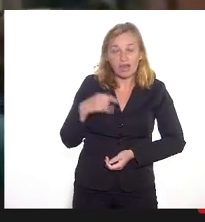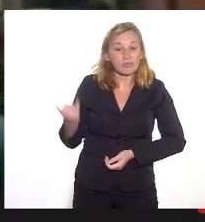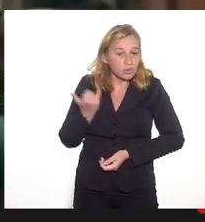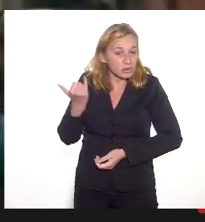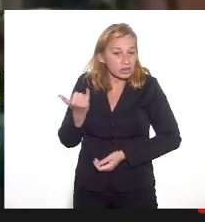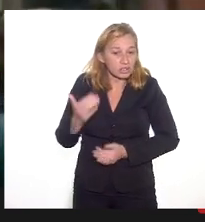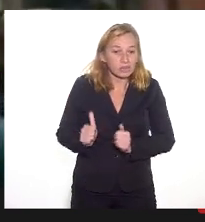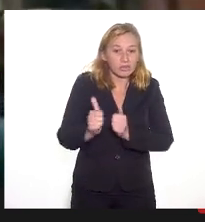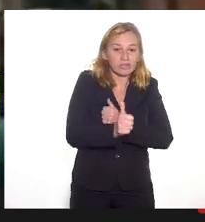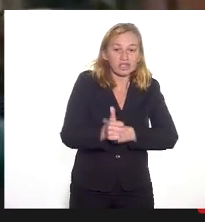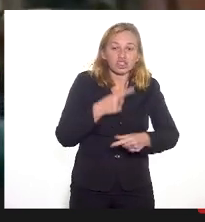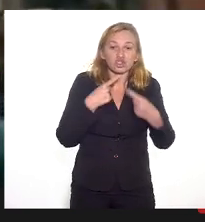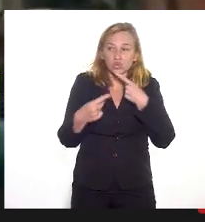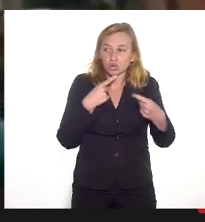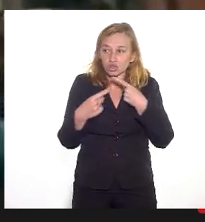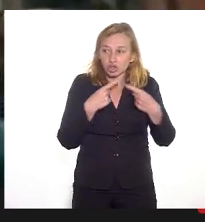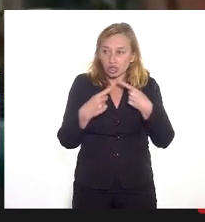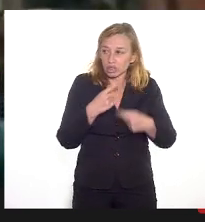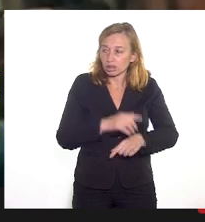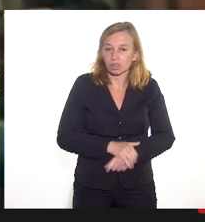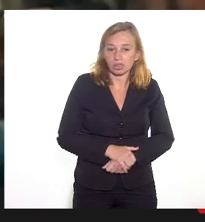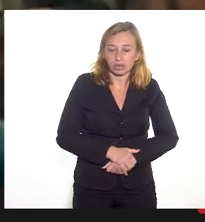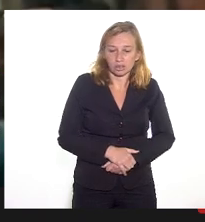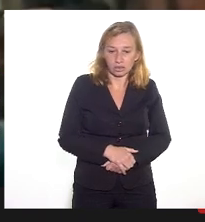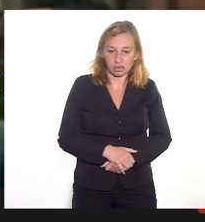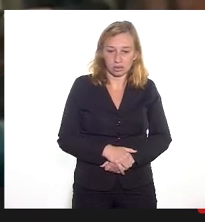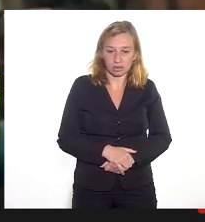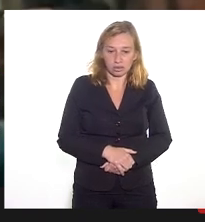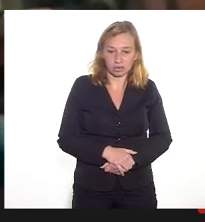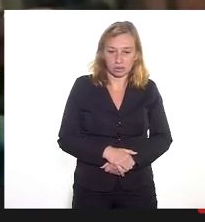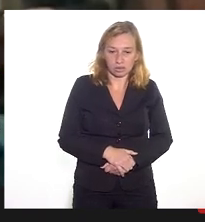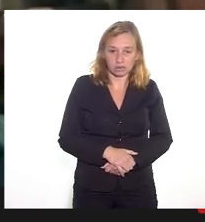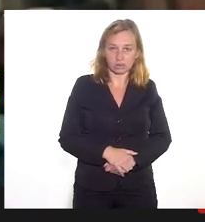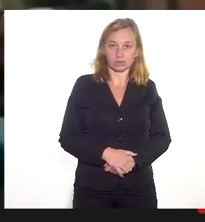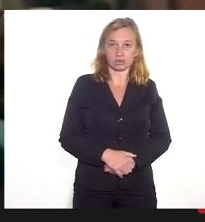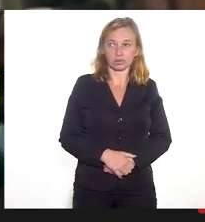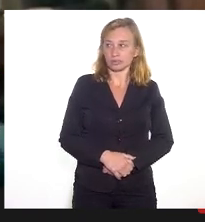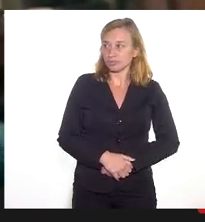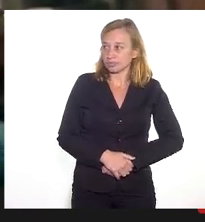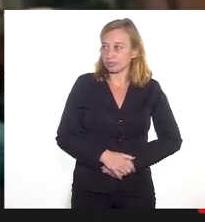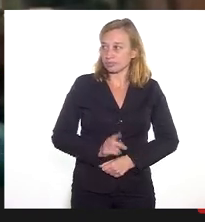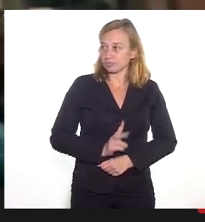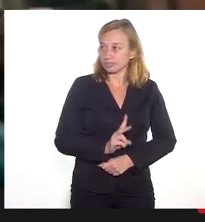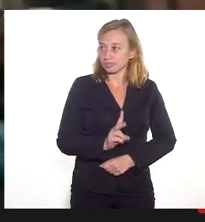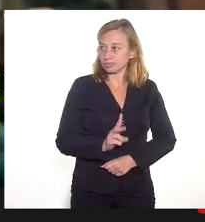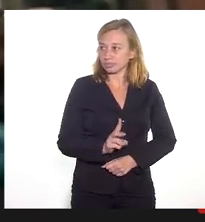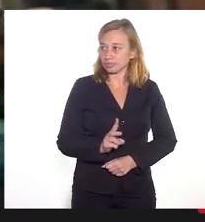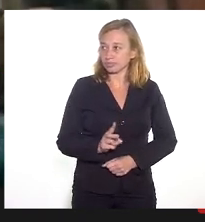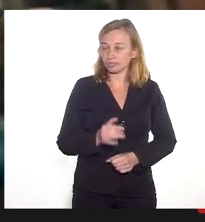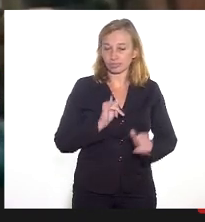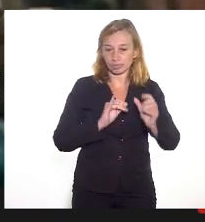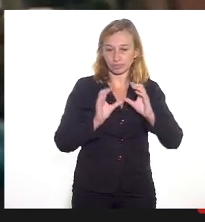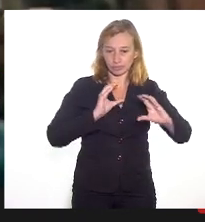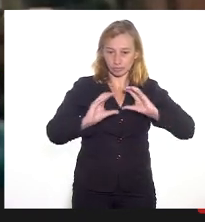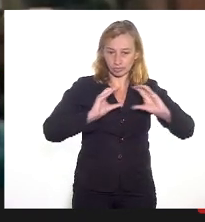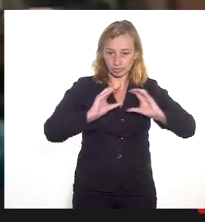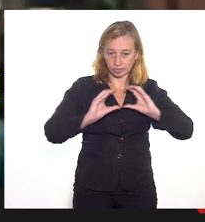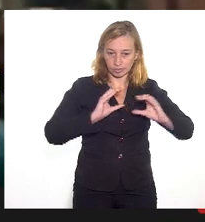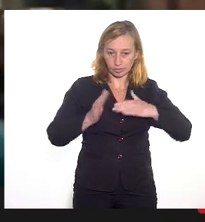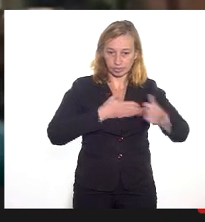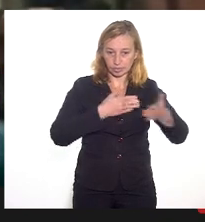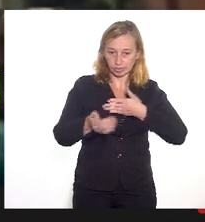para a frente discutir e deixar para mantermos essa interlocução também em